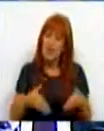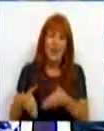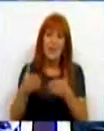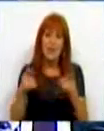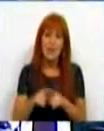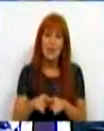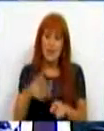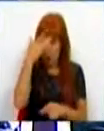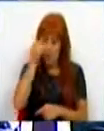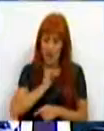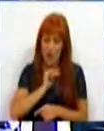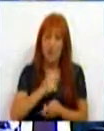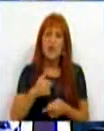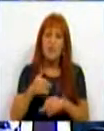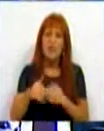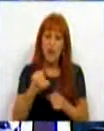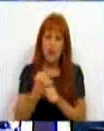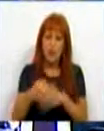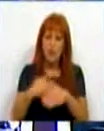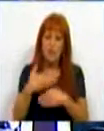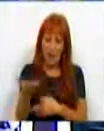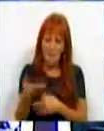estratégia e que, do meu ponto de vista, vai funcionar.